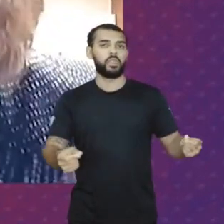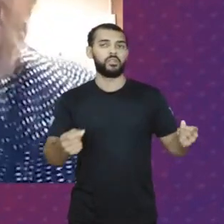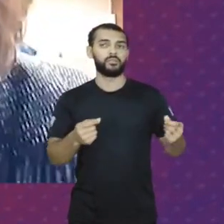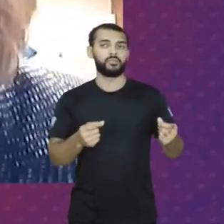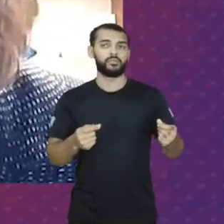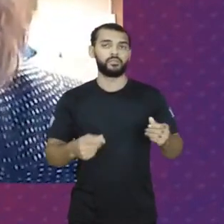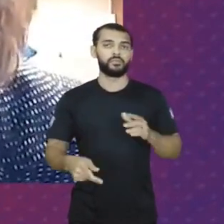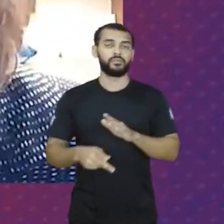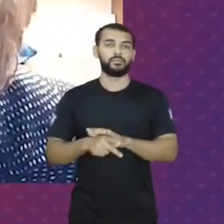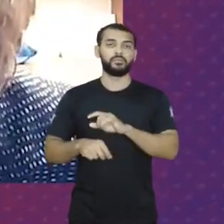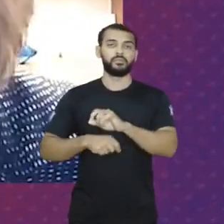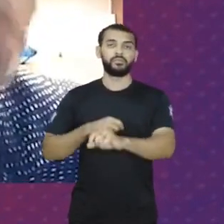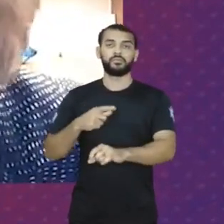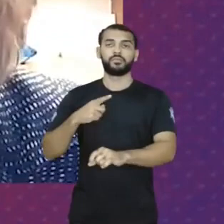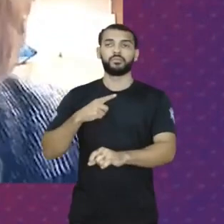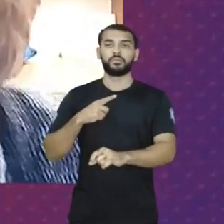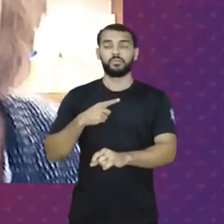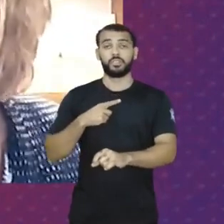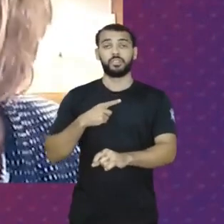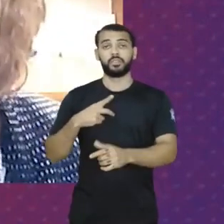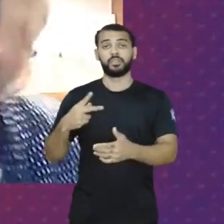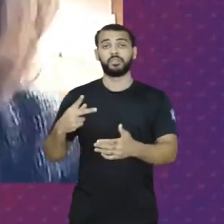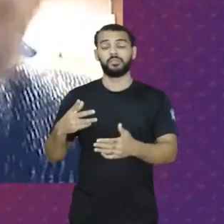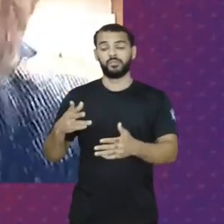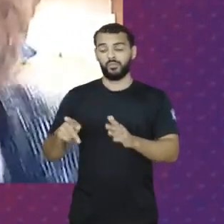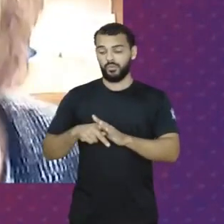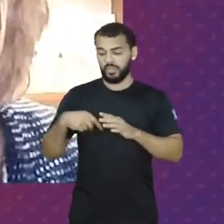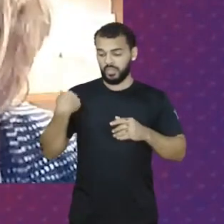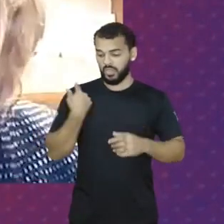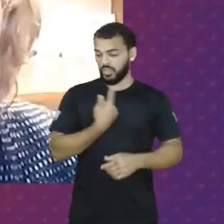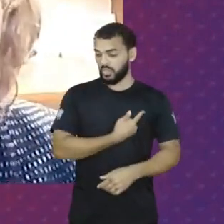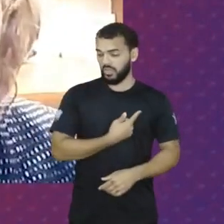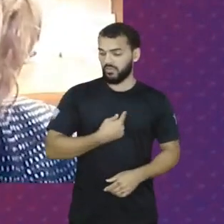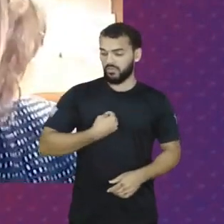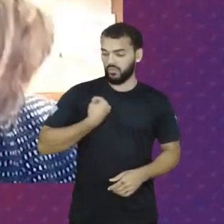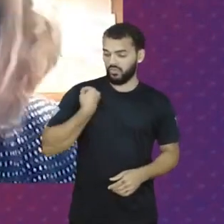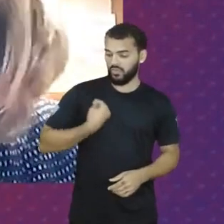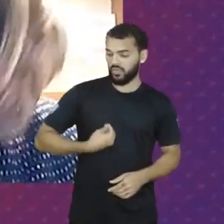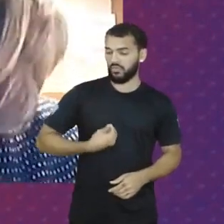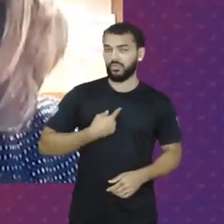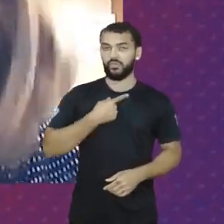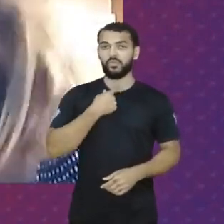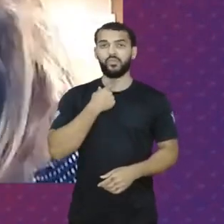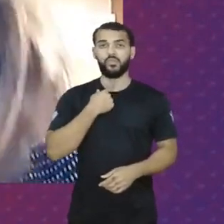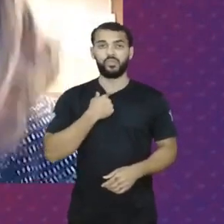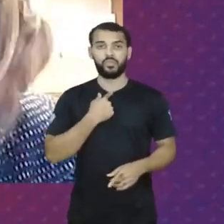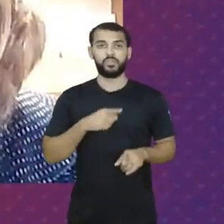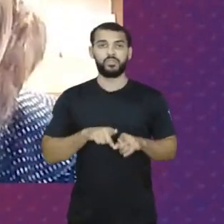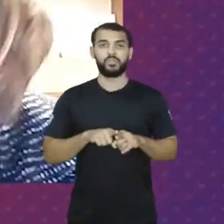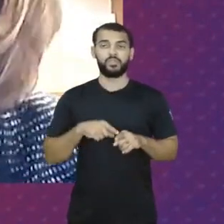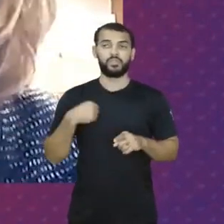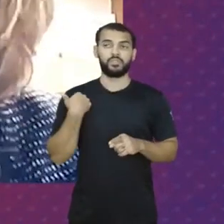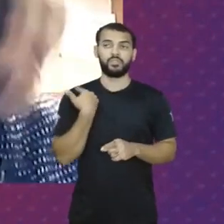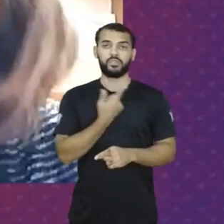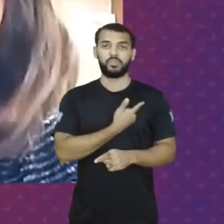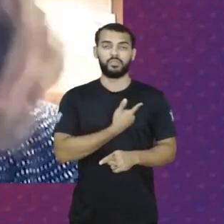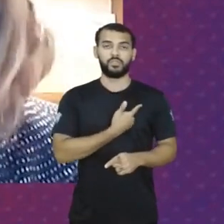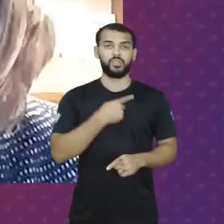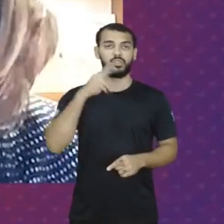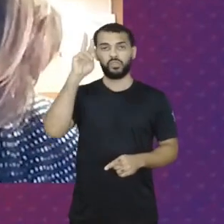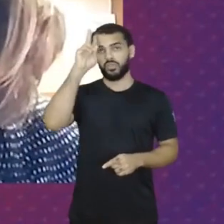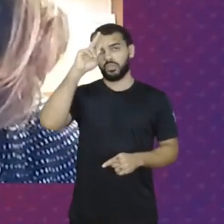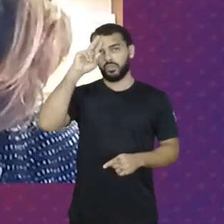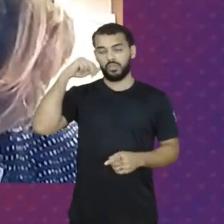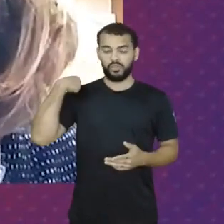a partir das nossas próprias existências, dos nossos desejos e da nossa, inclusive, história, da